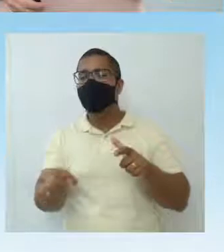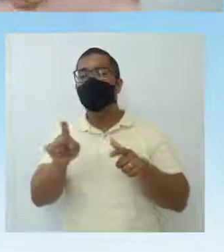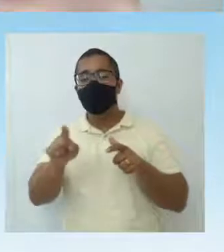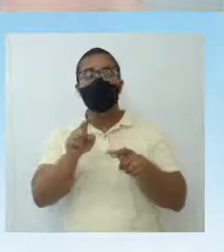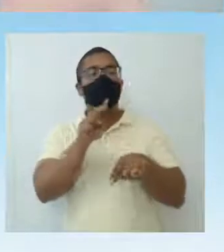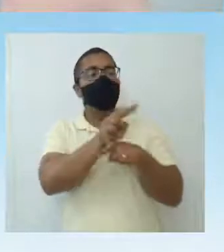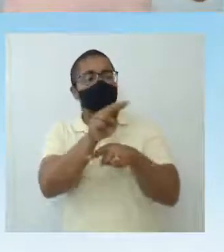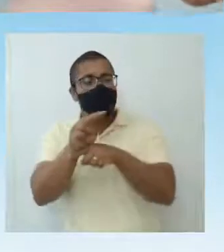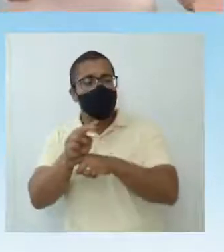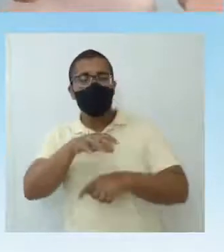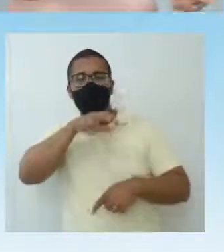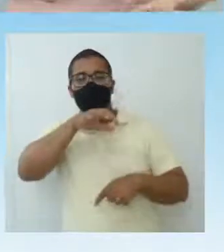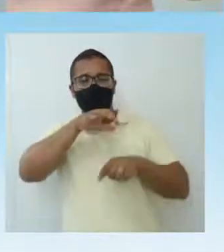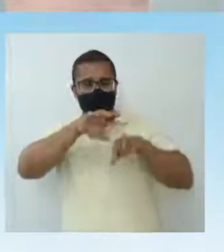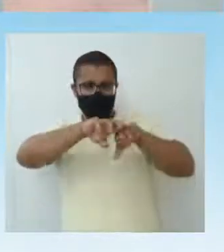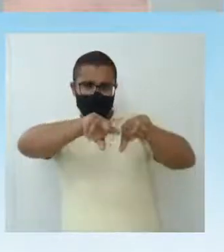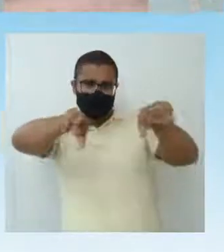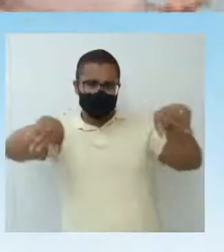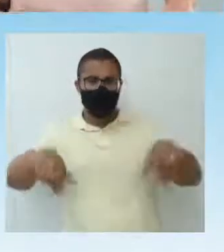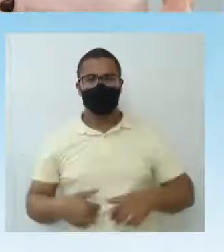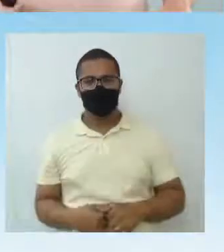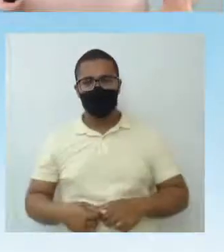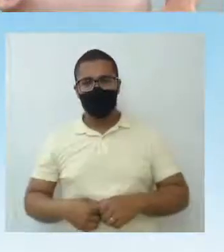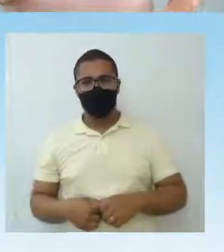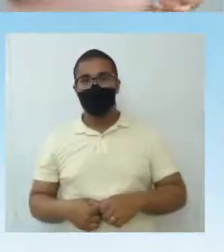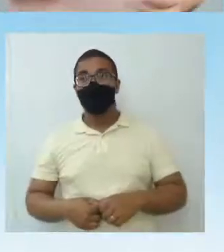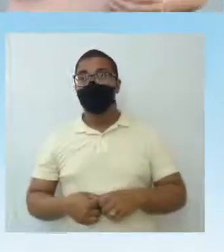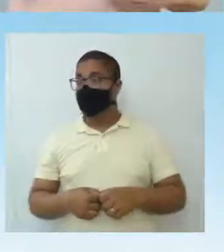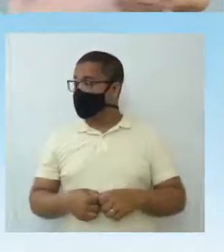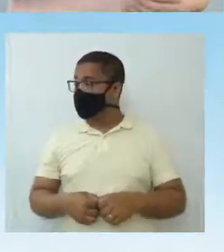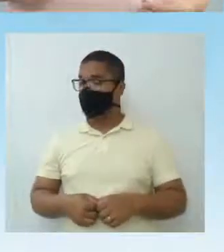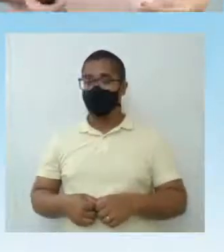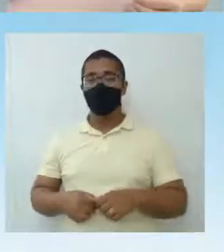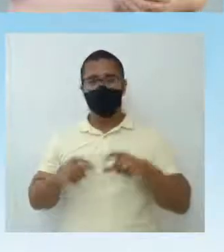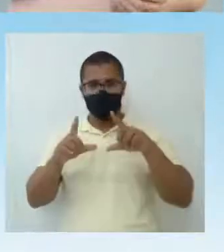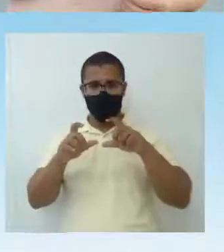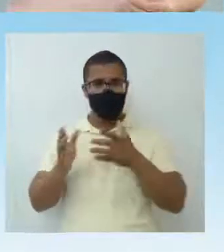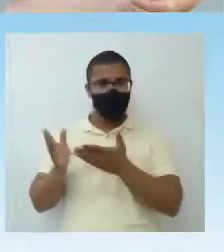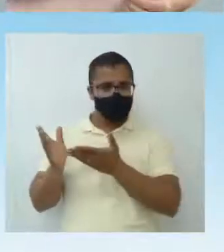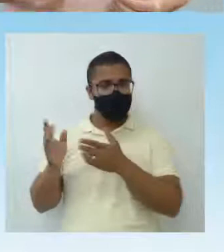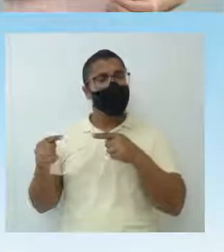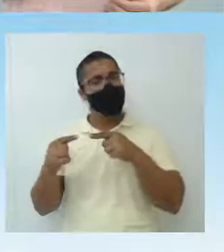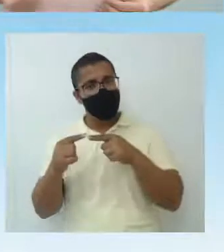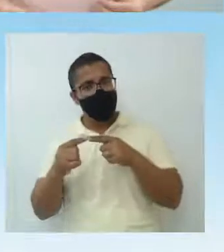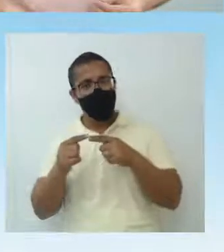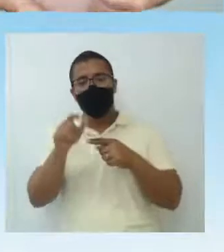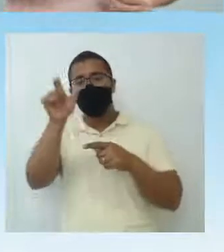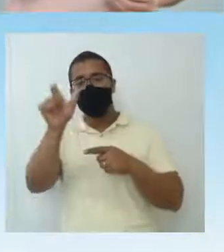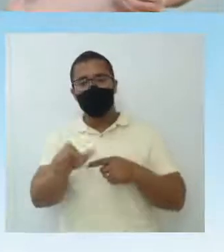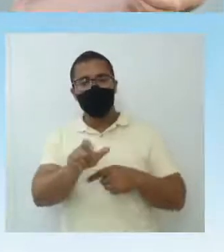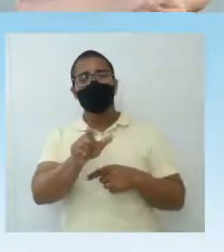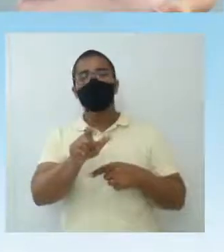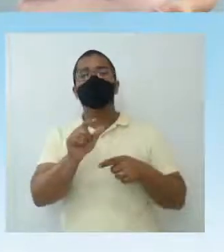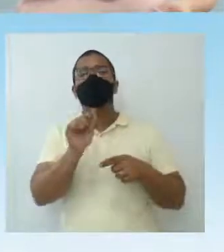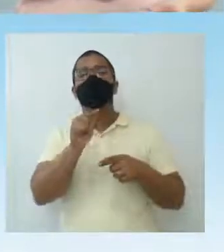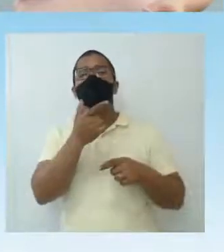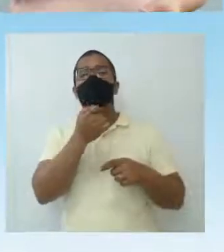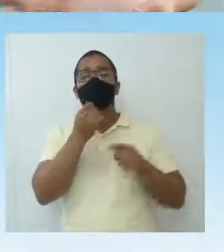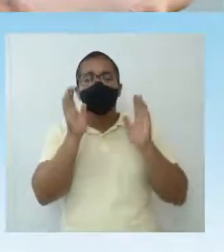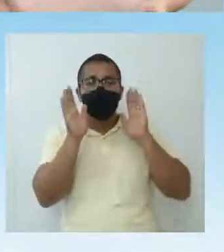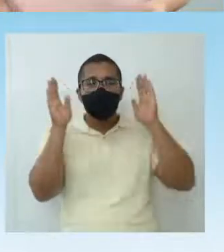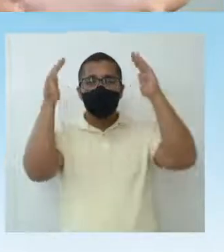vocês uma fotografia, na verdade uma representação do que seria o Papa Gregório IX, que